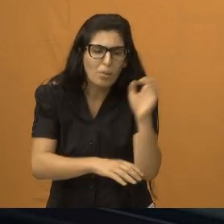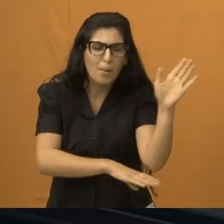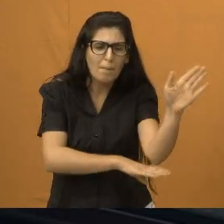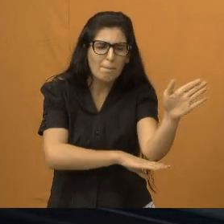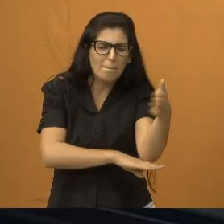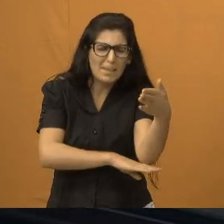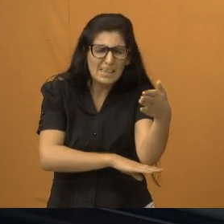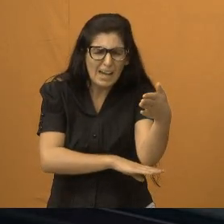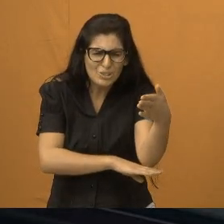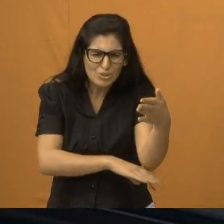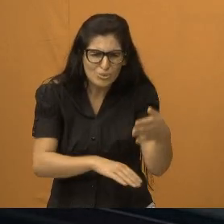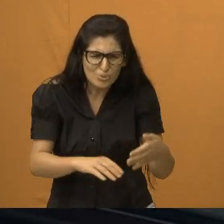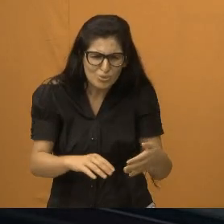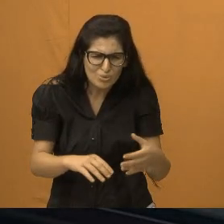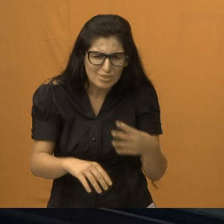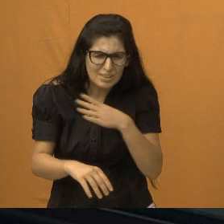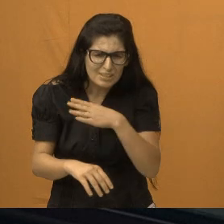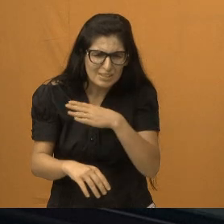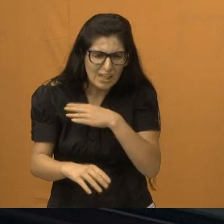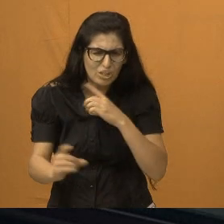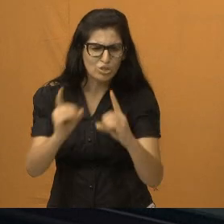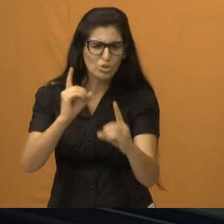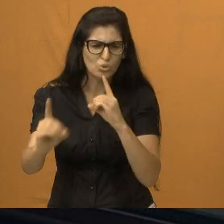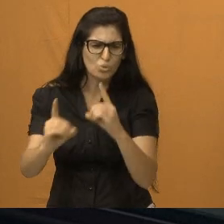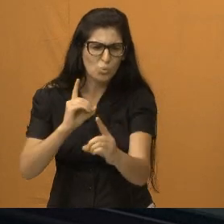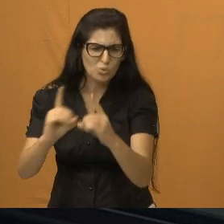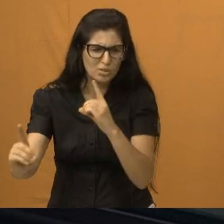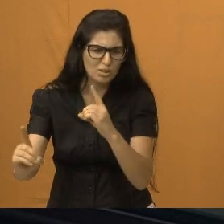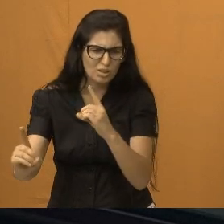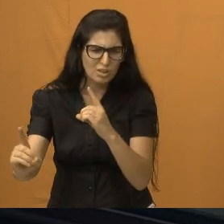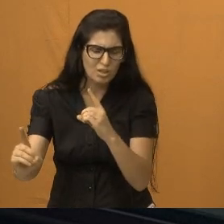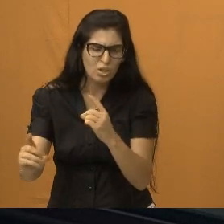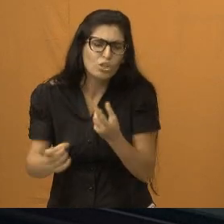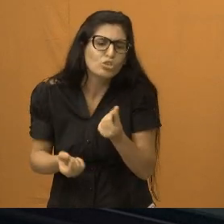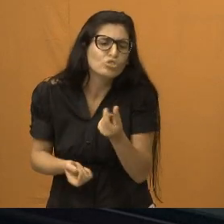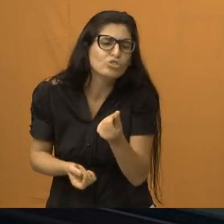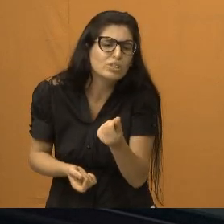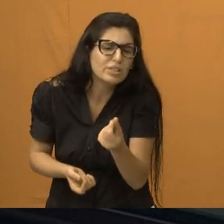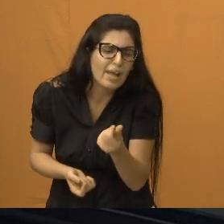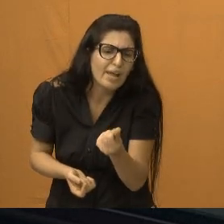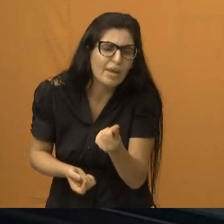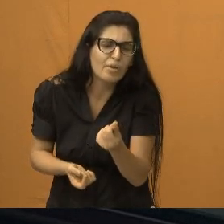aqui, na cidade de Jacareí, na Dutra. Quanto que repassa para o